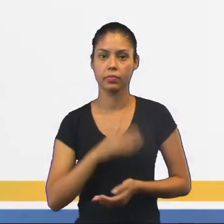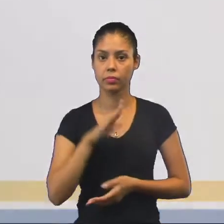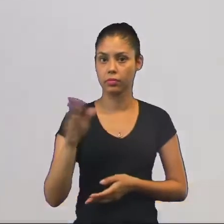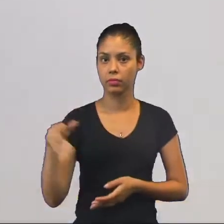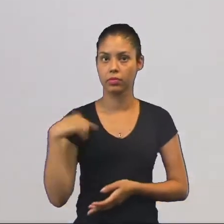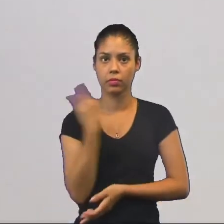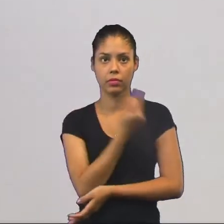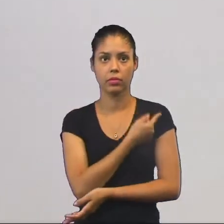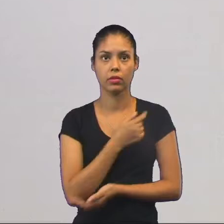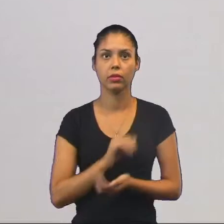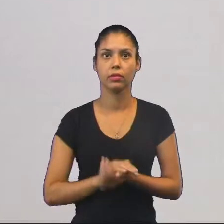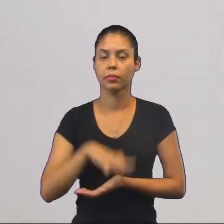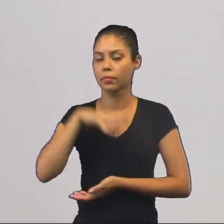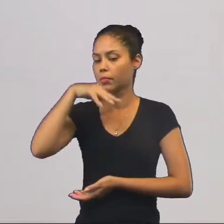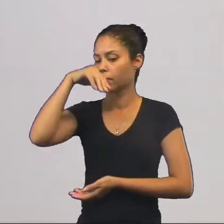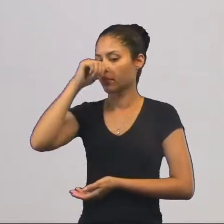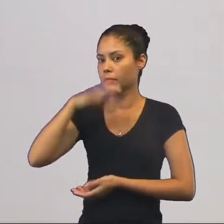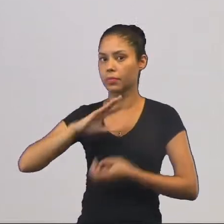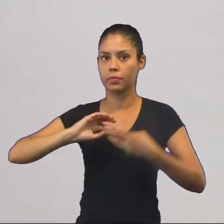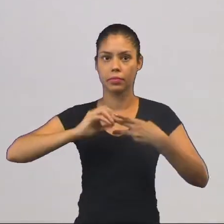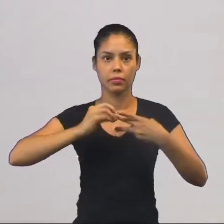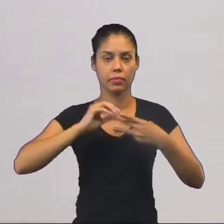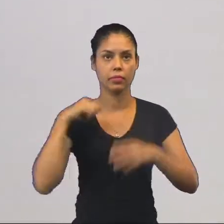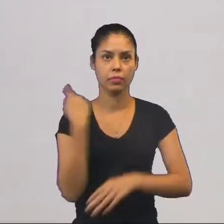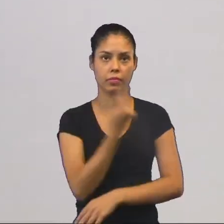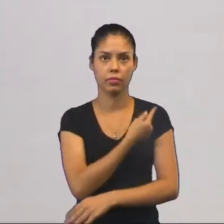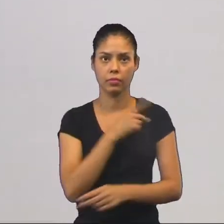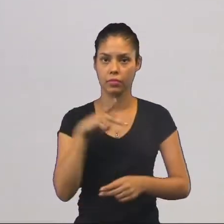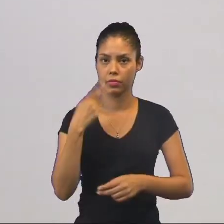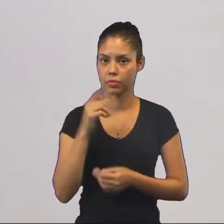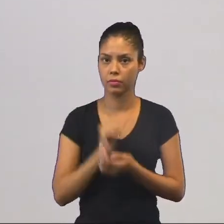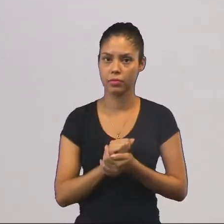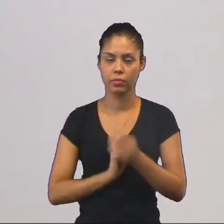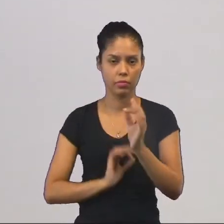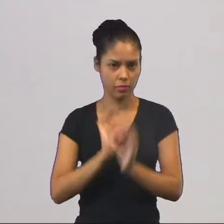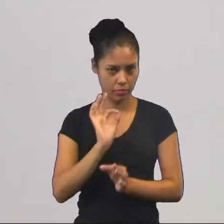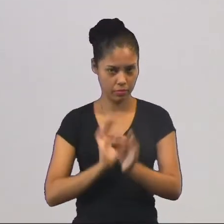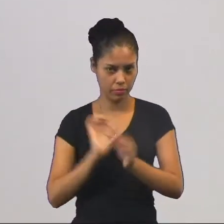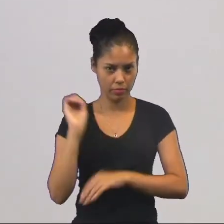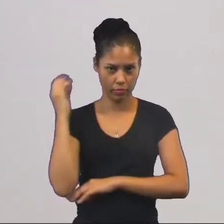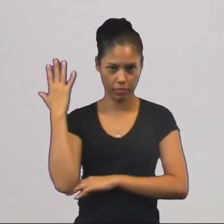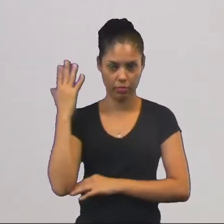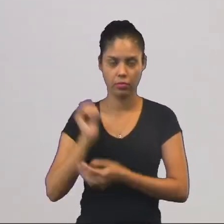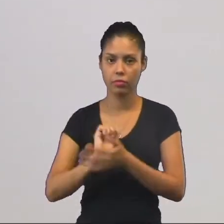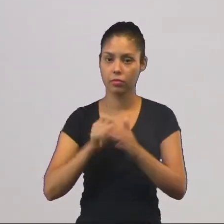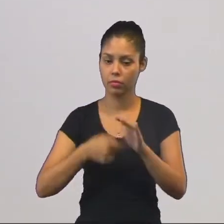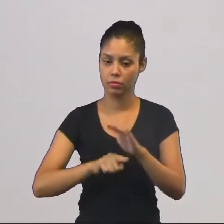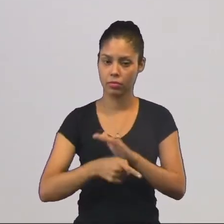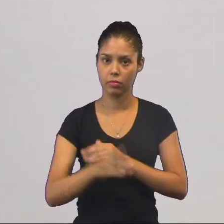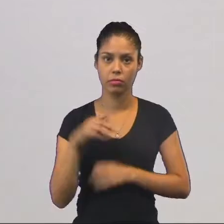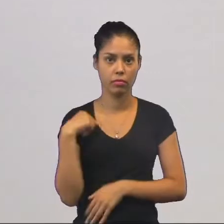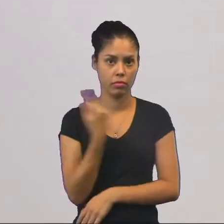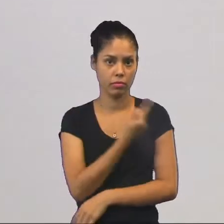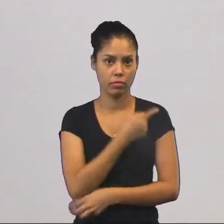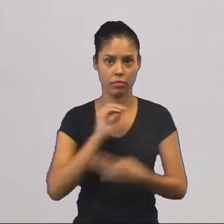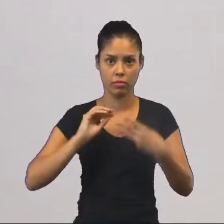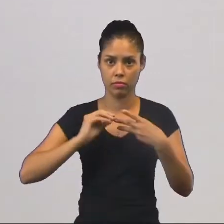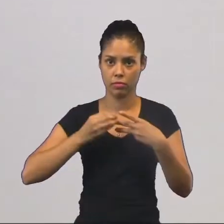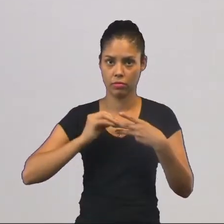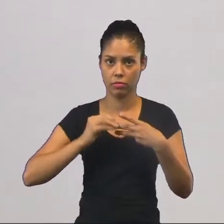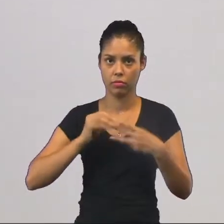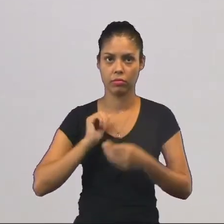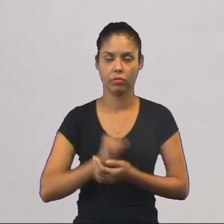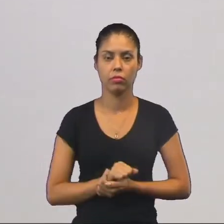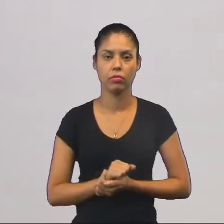a gente fala dessa respiração celular, a gente está falando da atividade que vai acontecer dentro das nossas